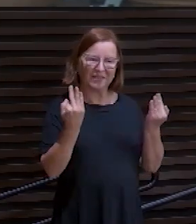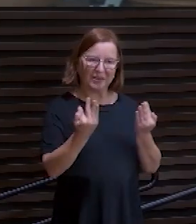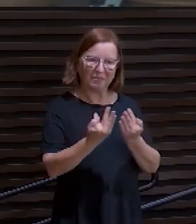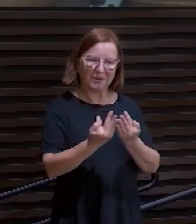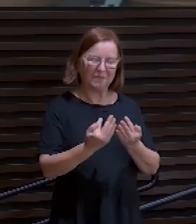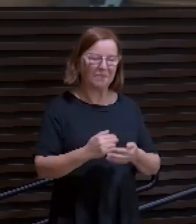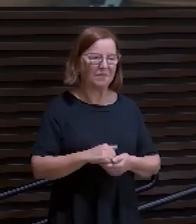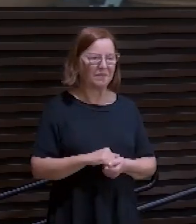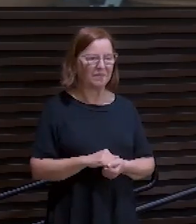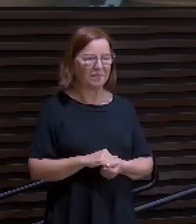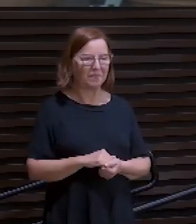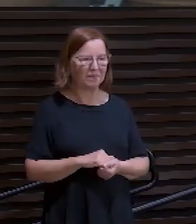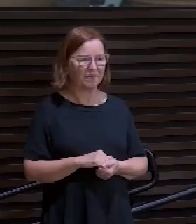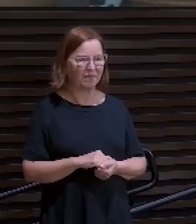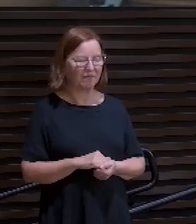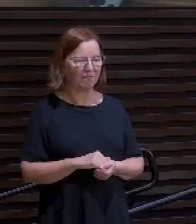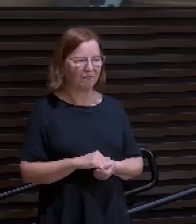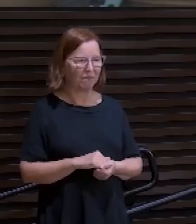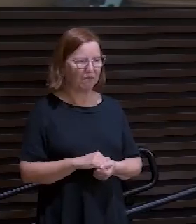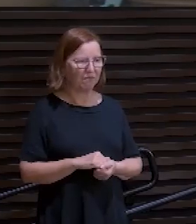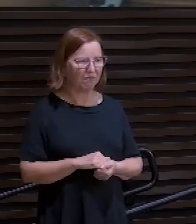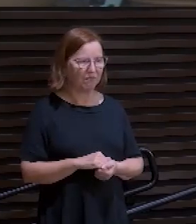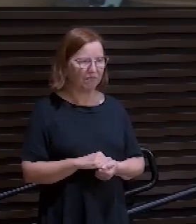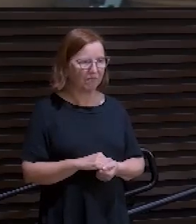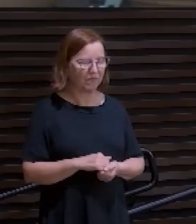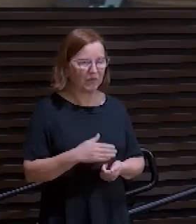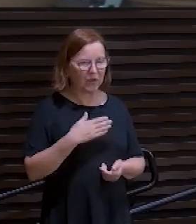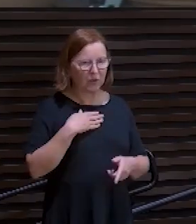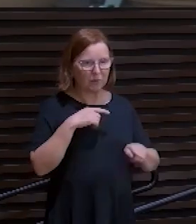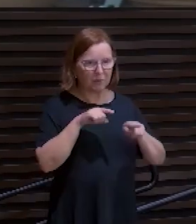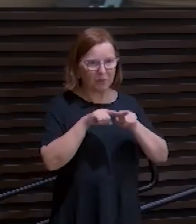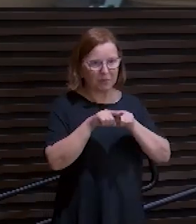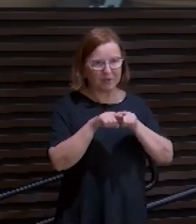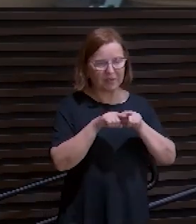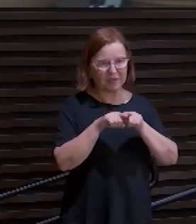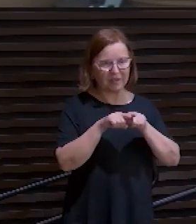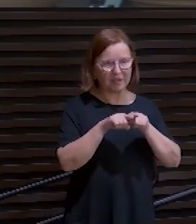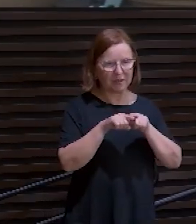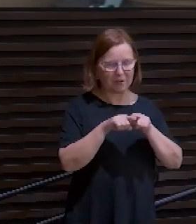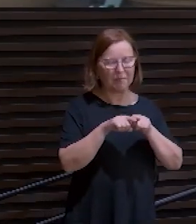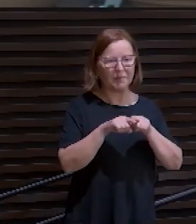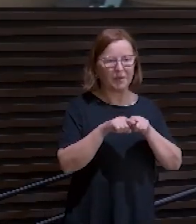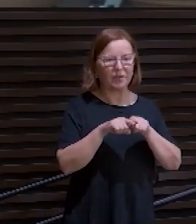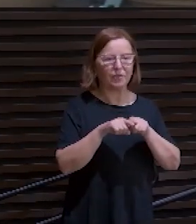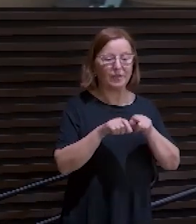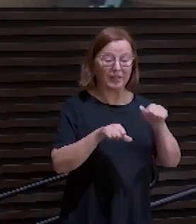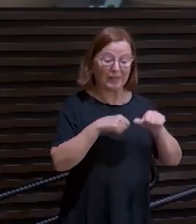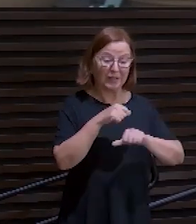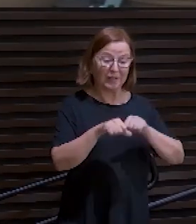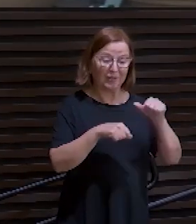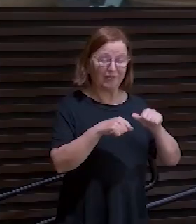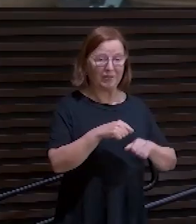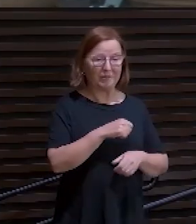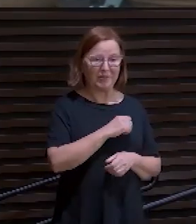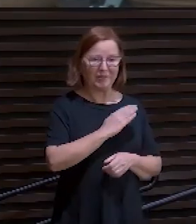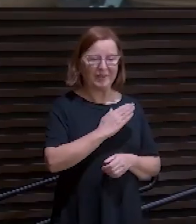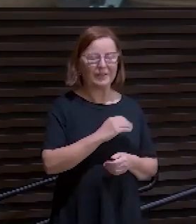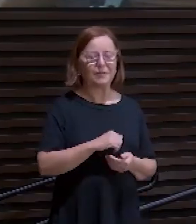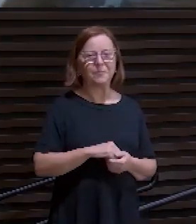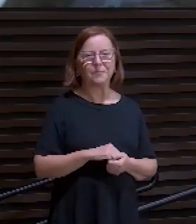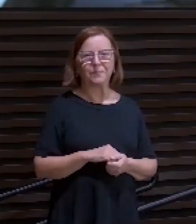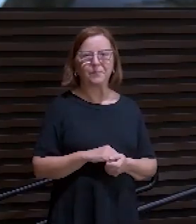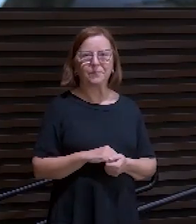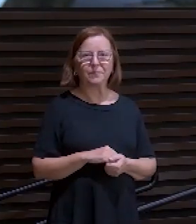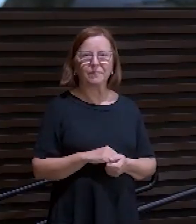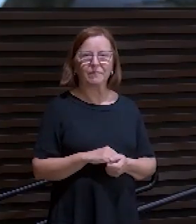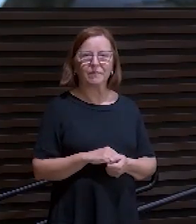Isso faz um homem chorar. Os meus irmãos estão sendo tratados. Agora veja, verso 2. E levantou a voz em